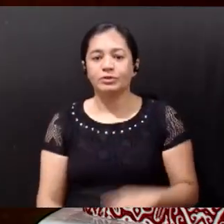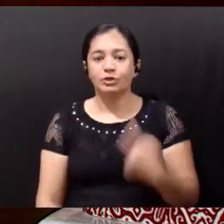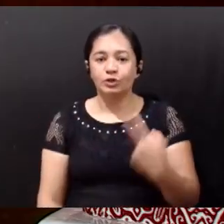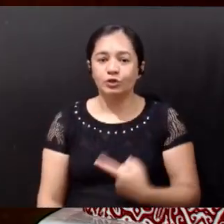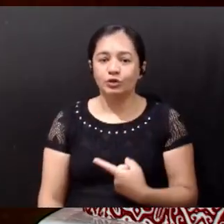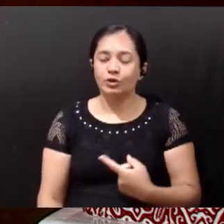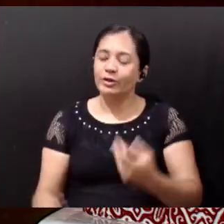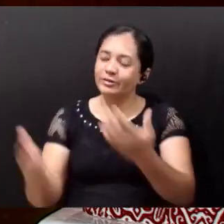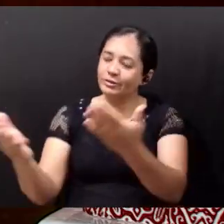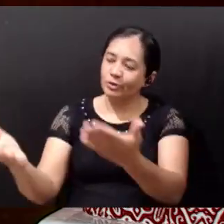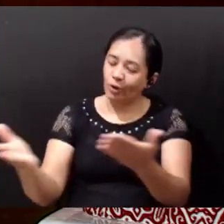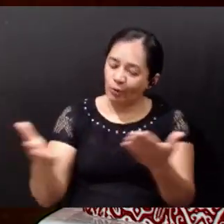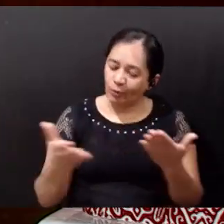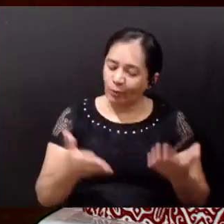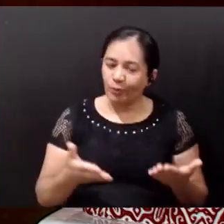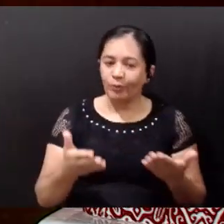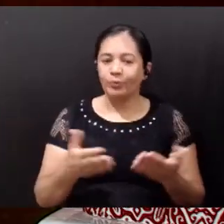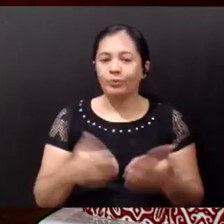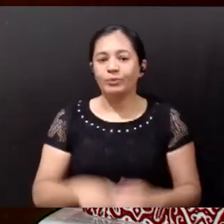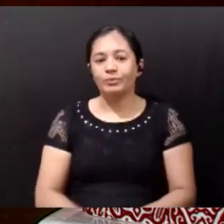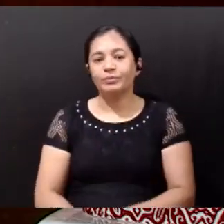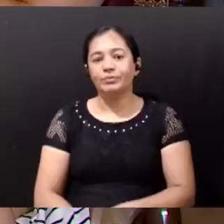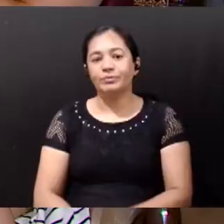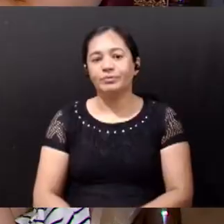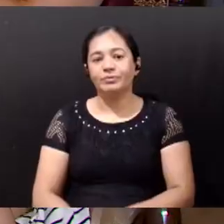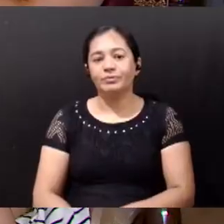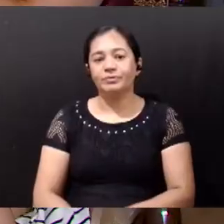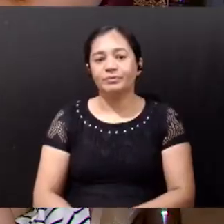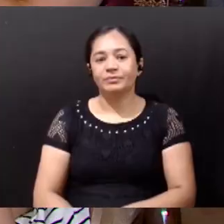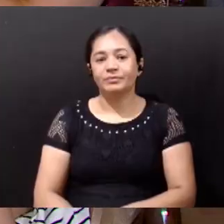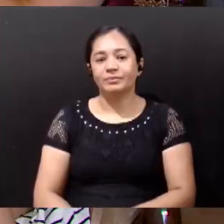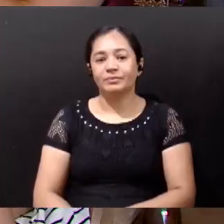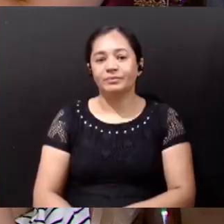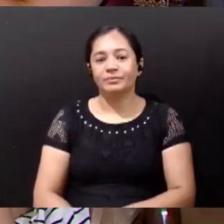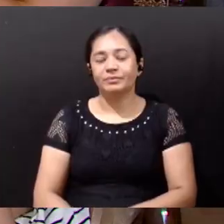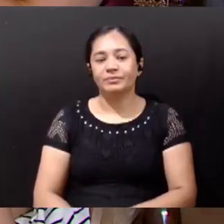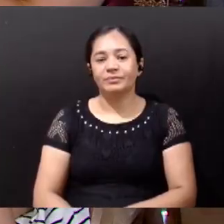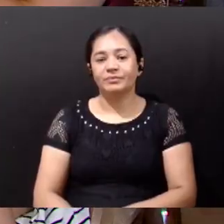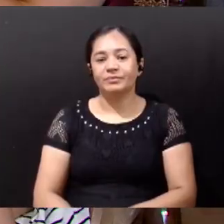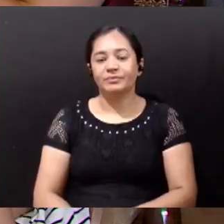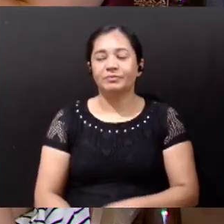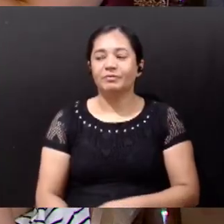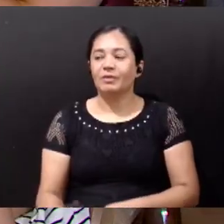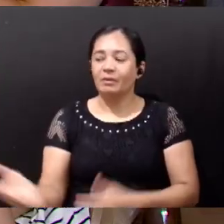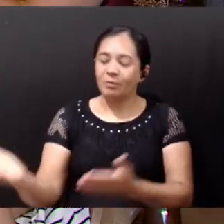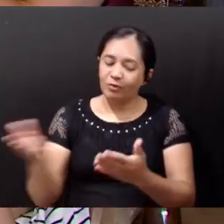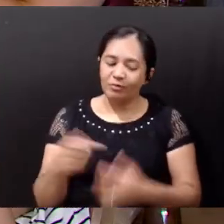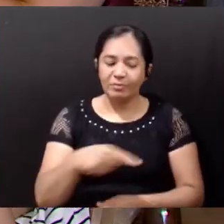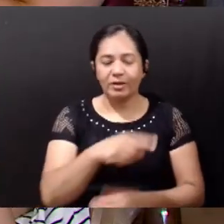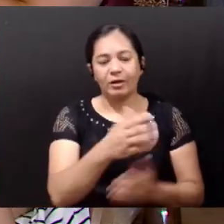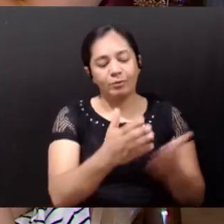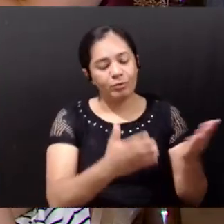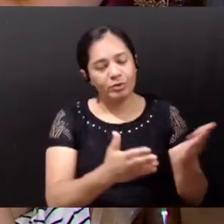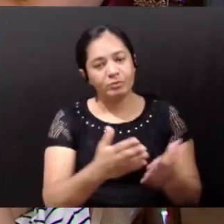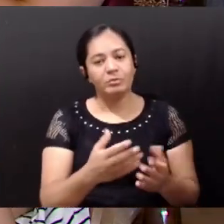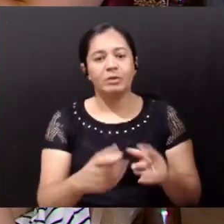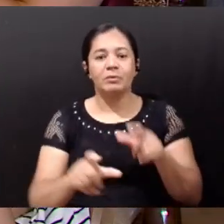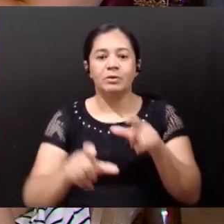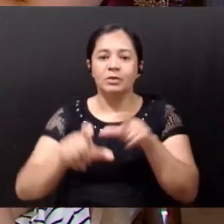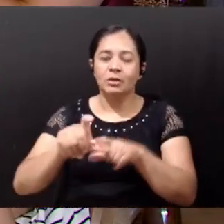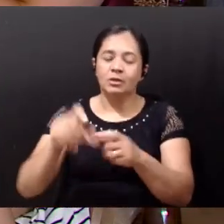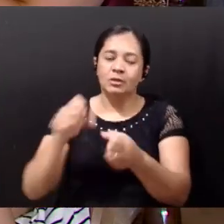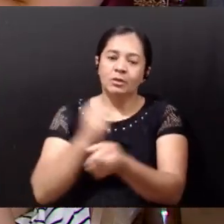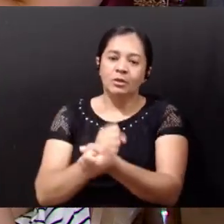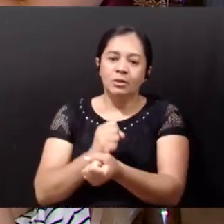convite para irem para um tratamento, né? Os dependentes ou do álcool, da droga. Tá. E aí, em parceria junto